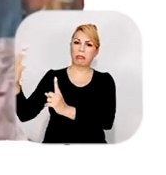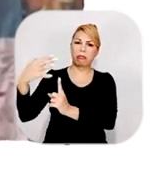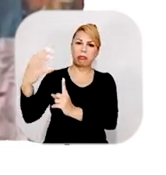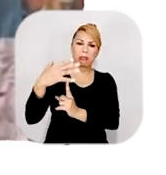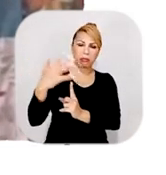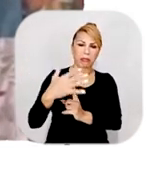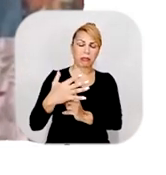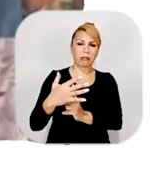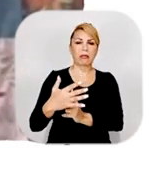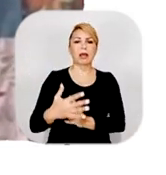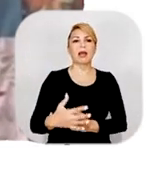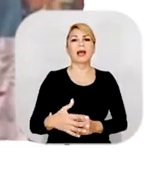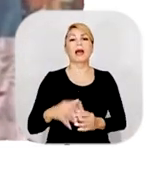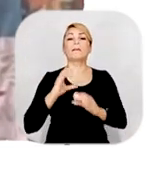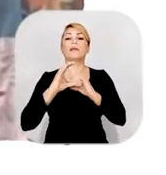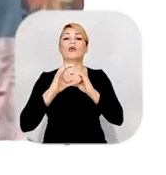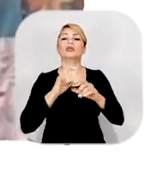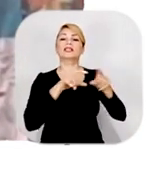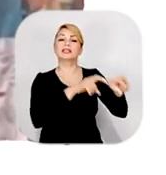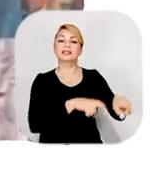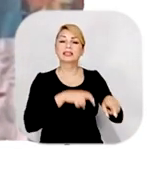sertanejo, o forró,